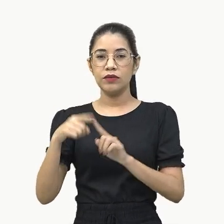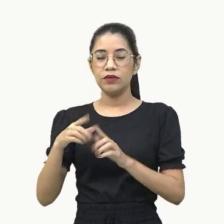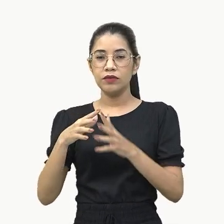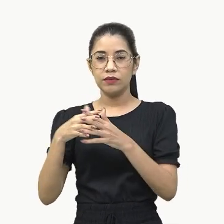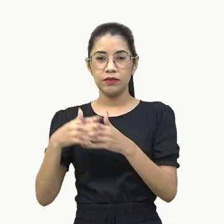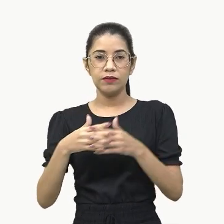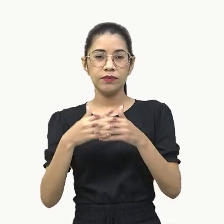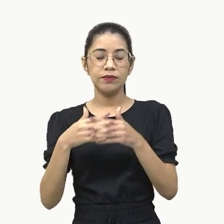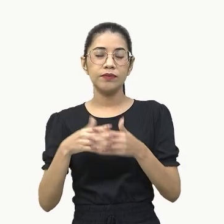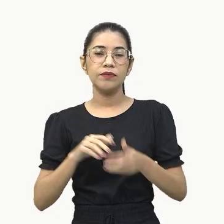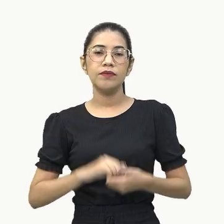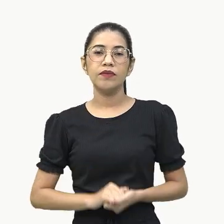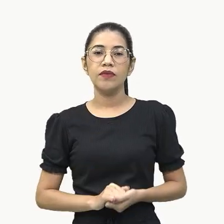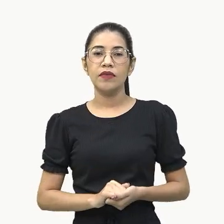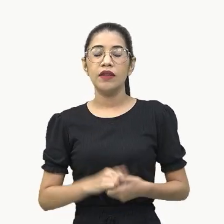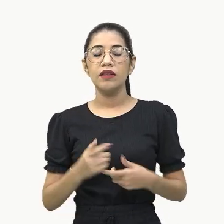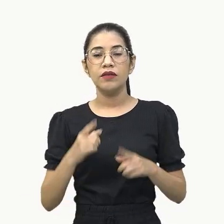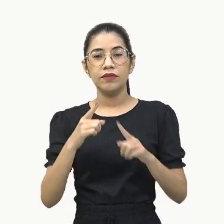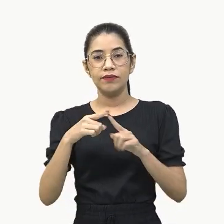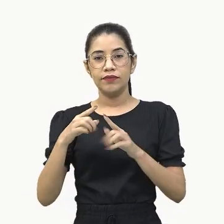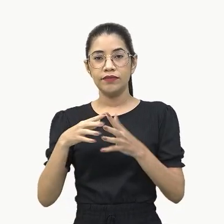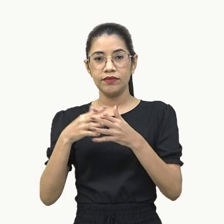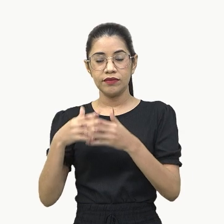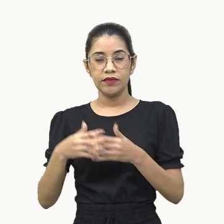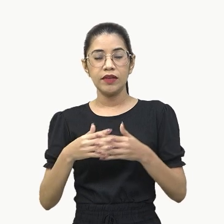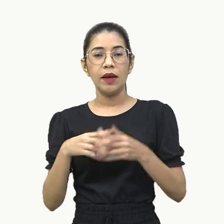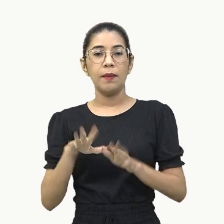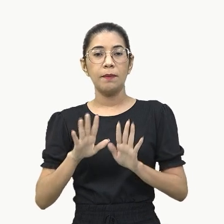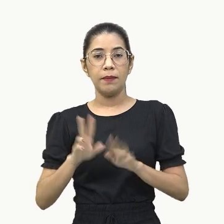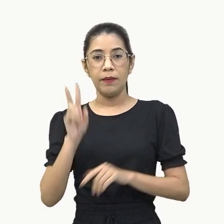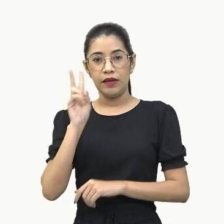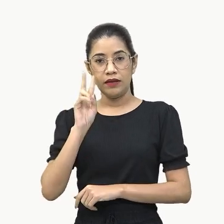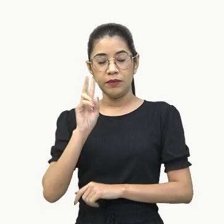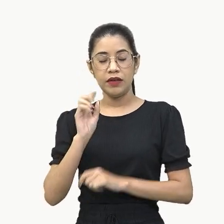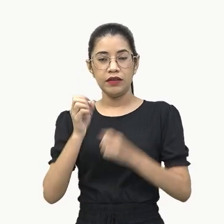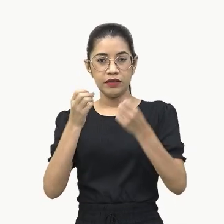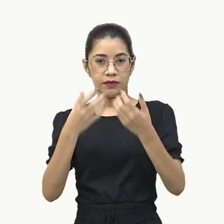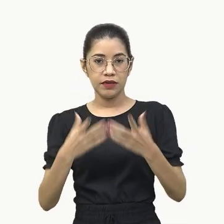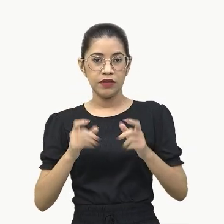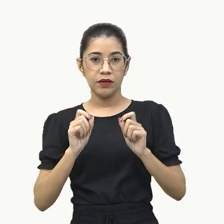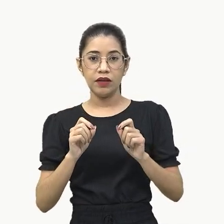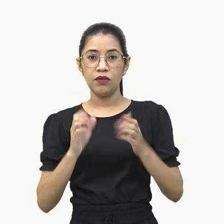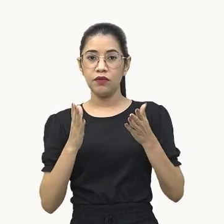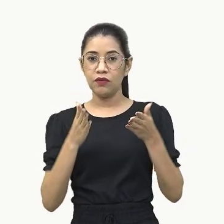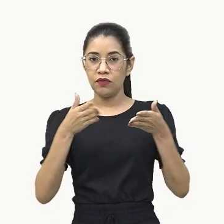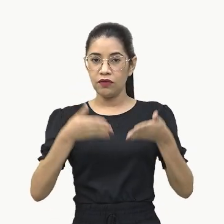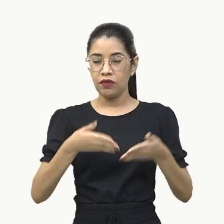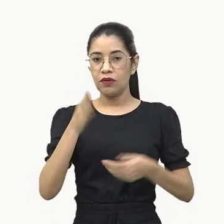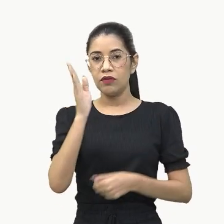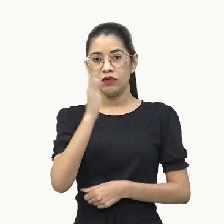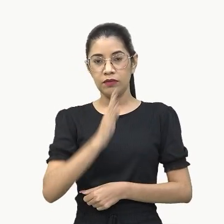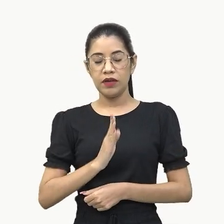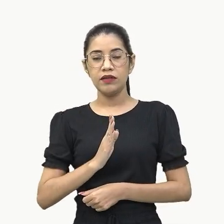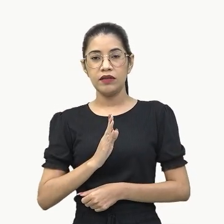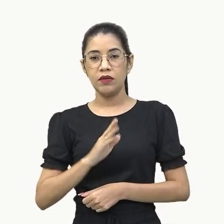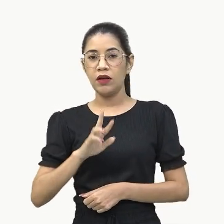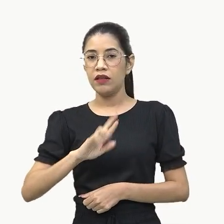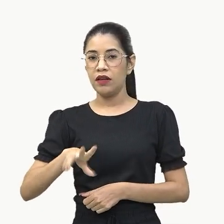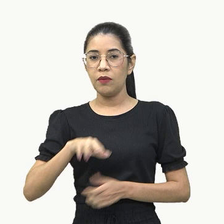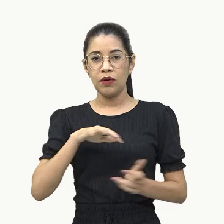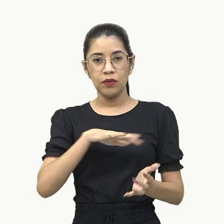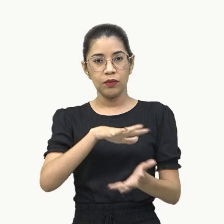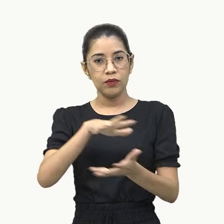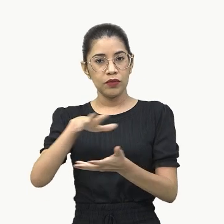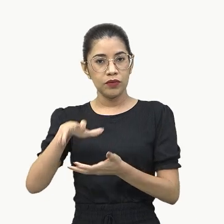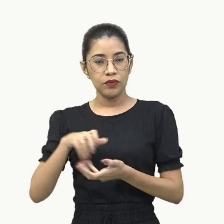Então os modais de transporte de carga Lembrando que a gente tá falando aqui gente do Brasil tá bom não estamos falando de modo geral